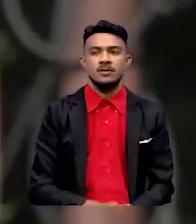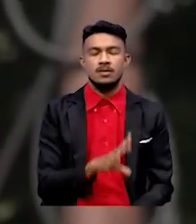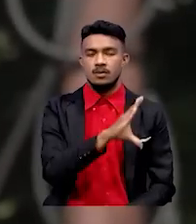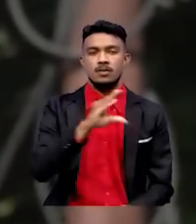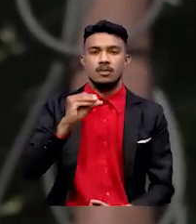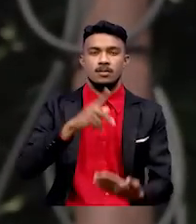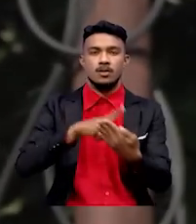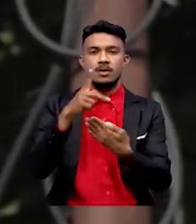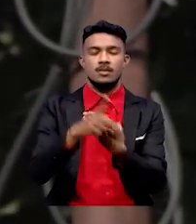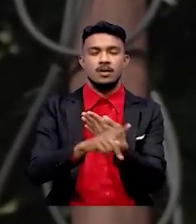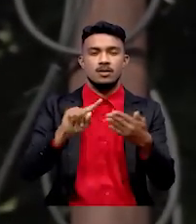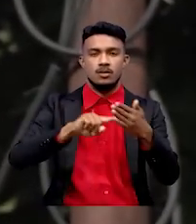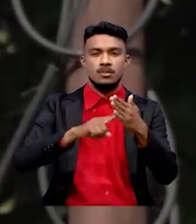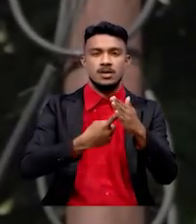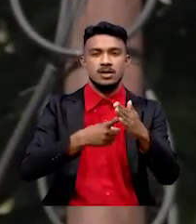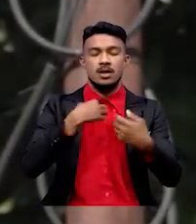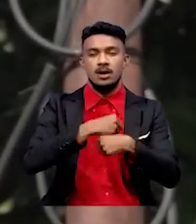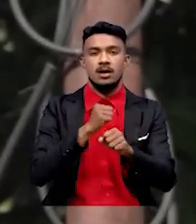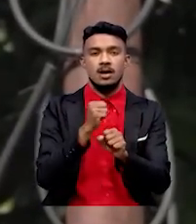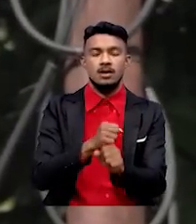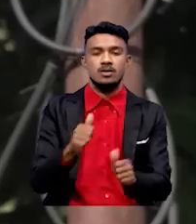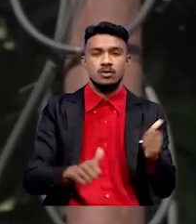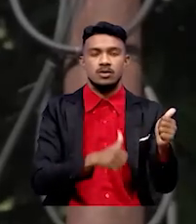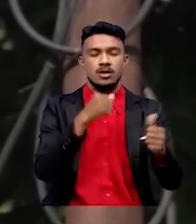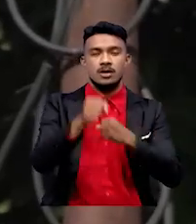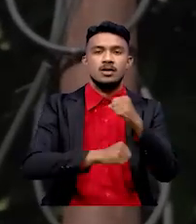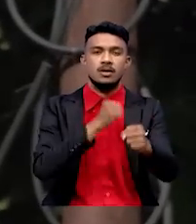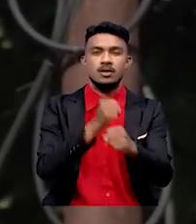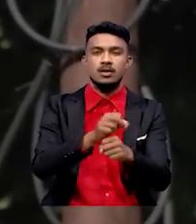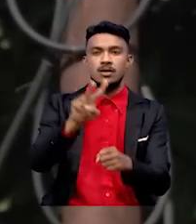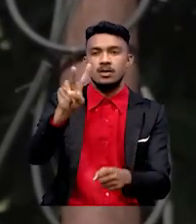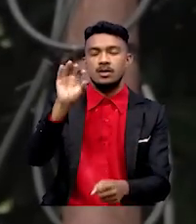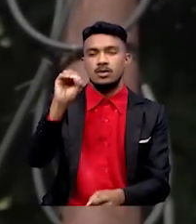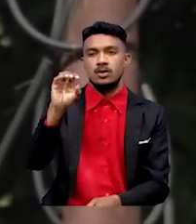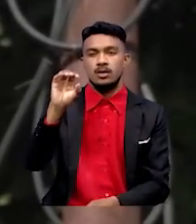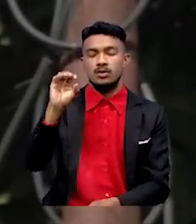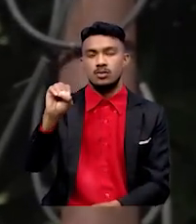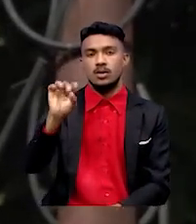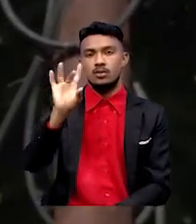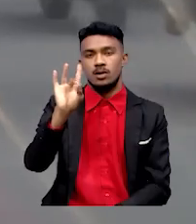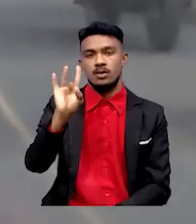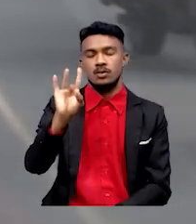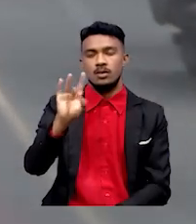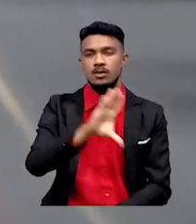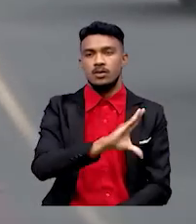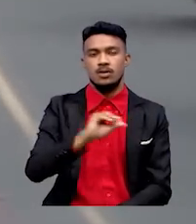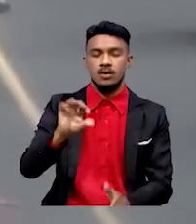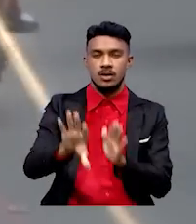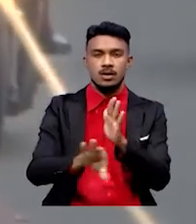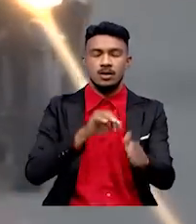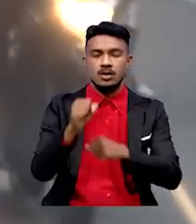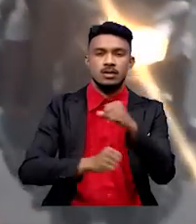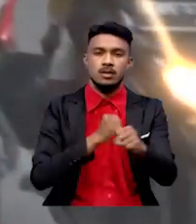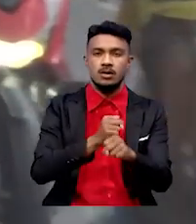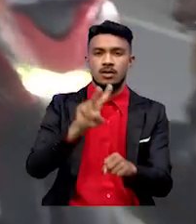ne Ahu implementa e retinan rihun rua walu. No retinan rihun rua San Luis sen